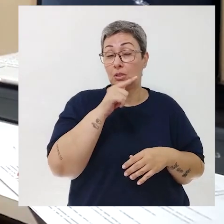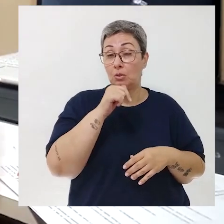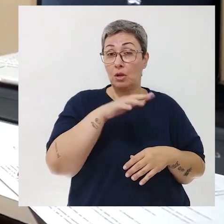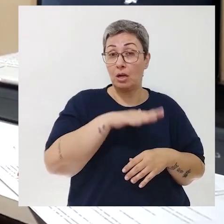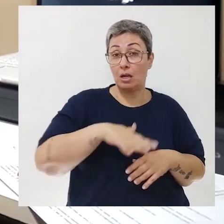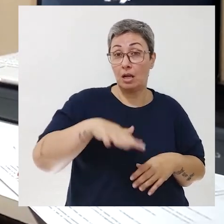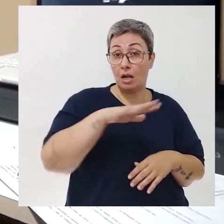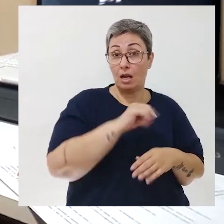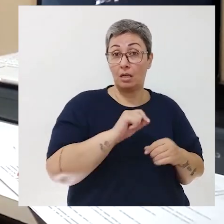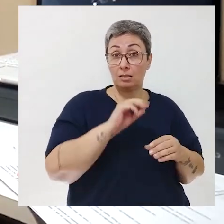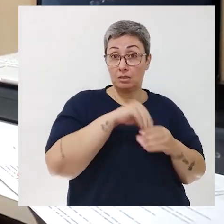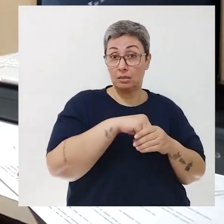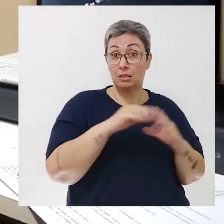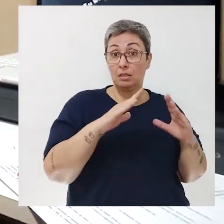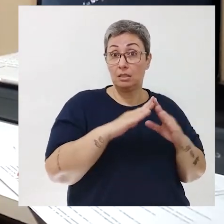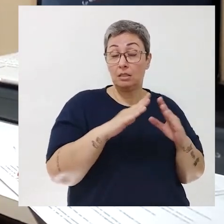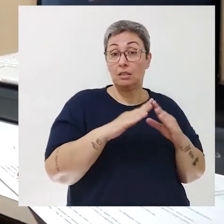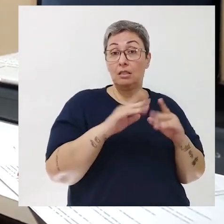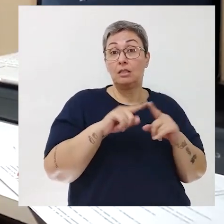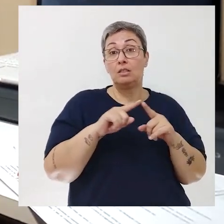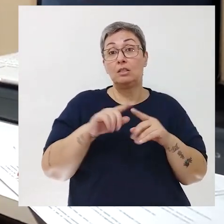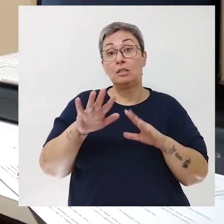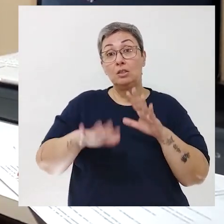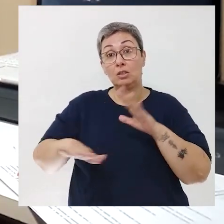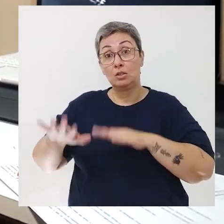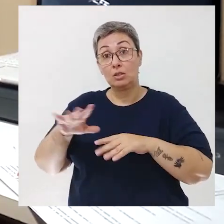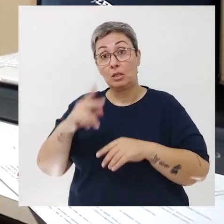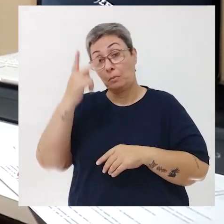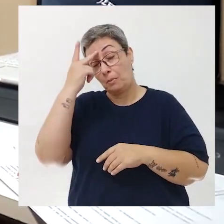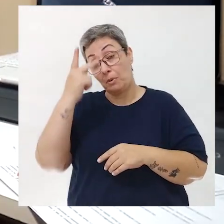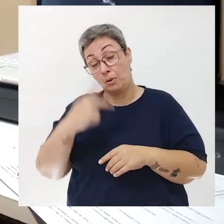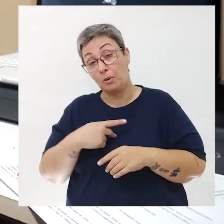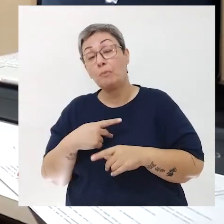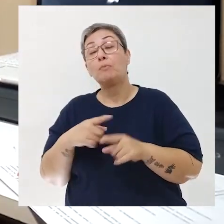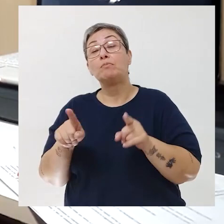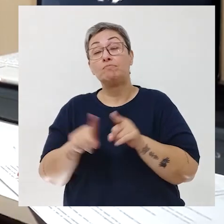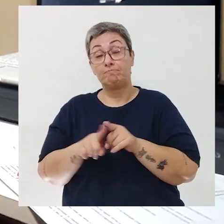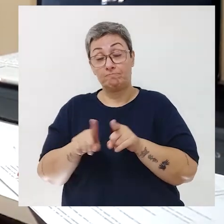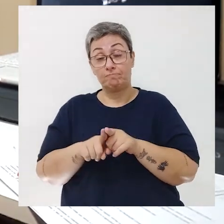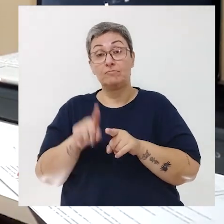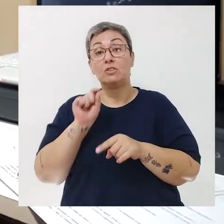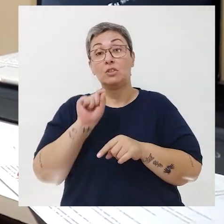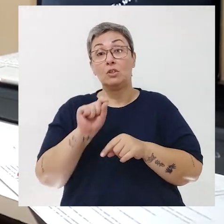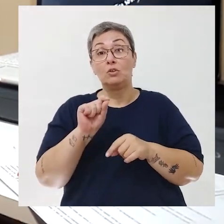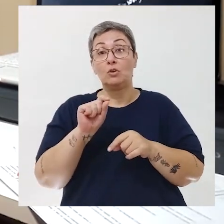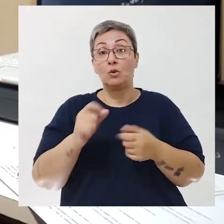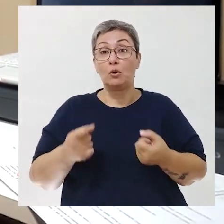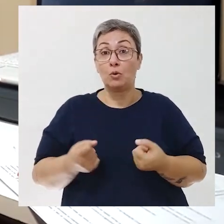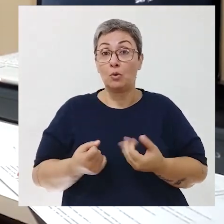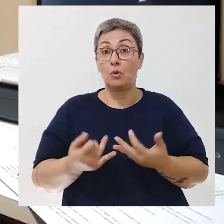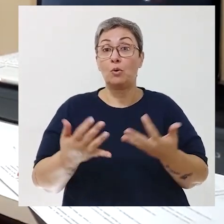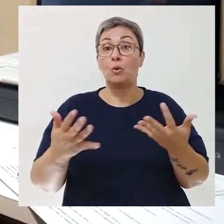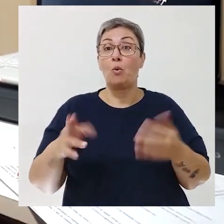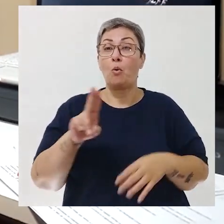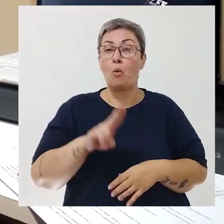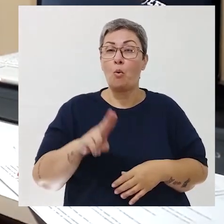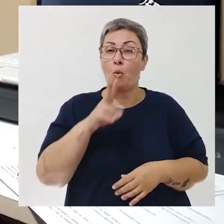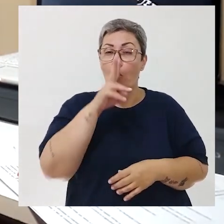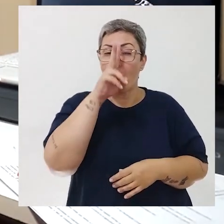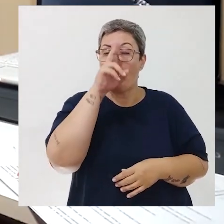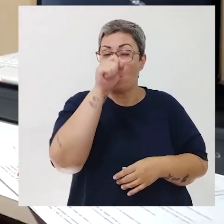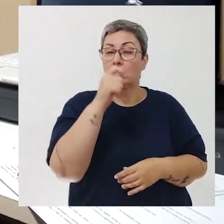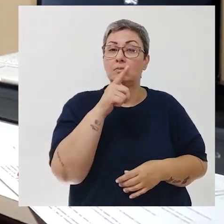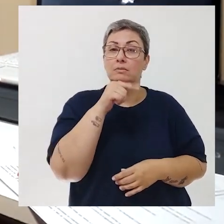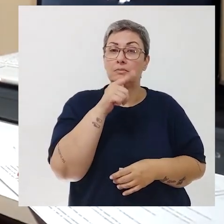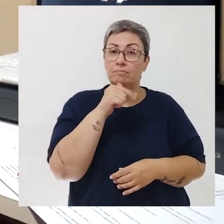na área doméstica e no plano individual, temos também o intensivo